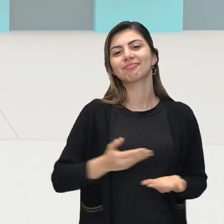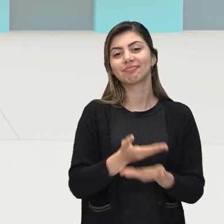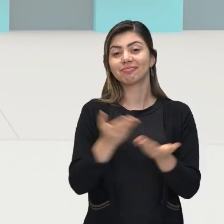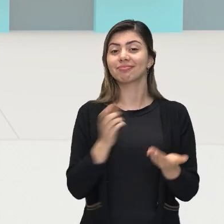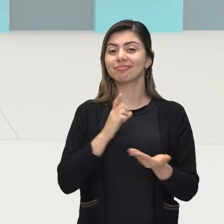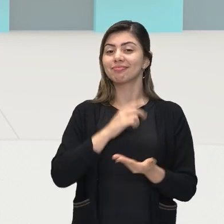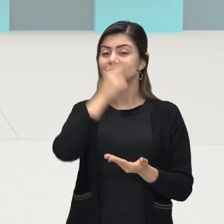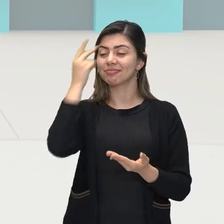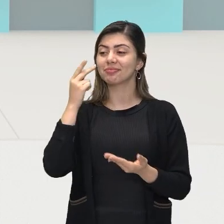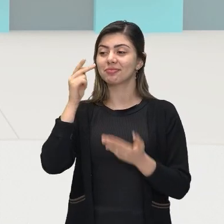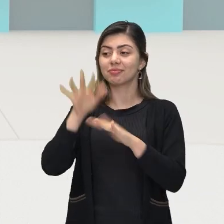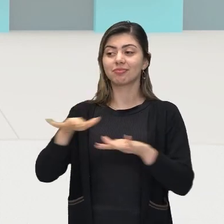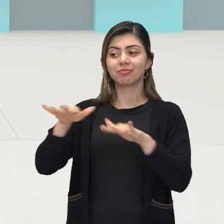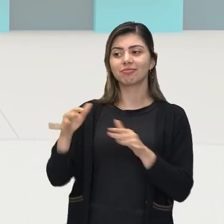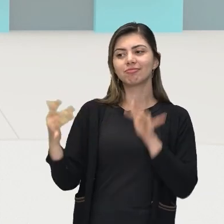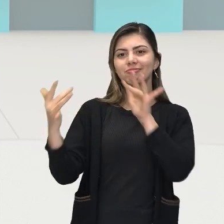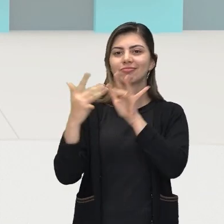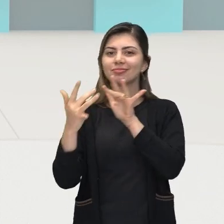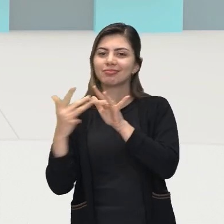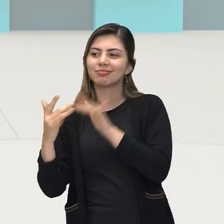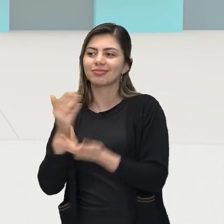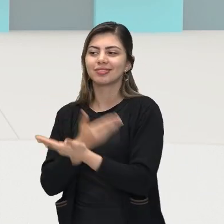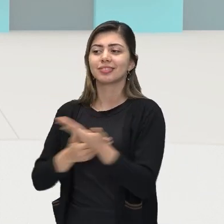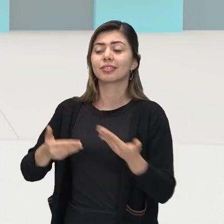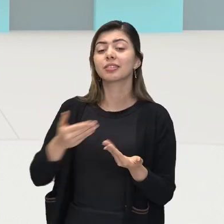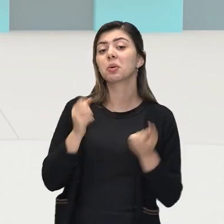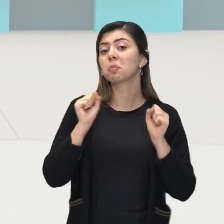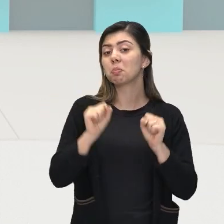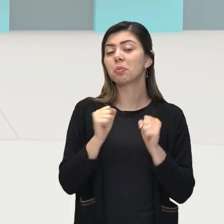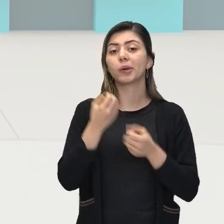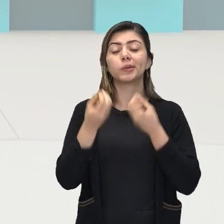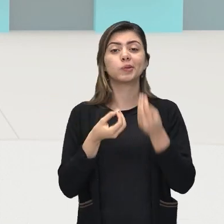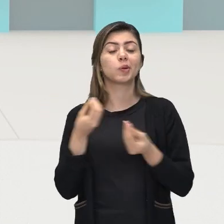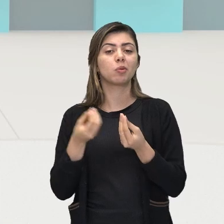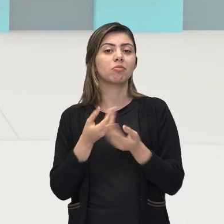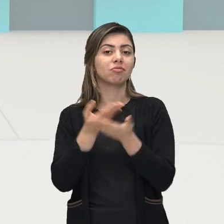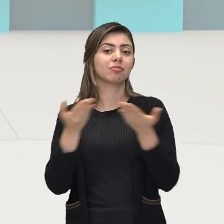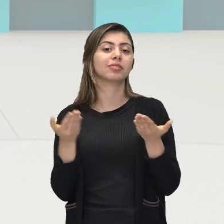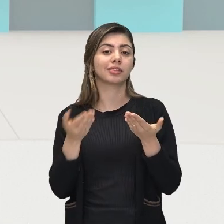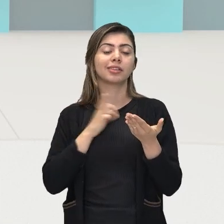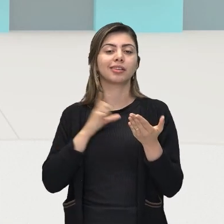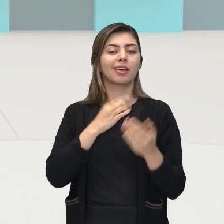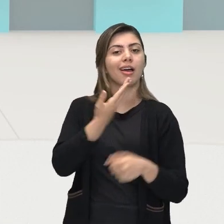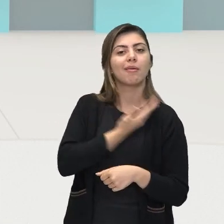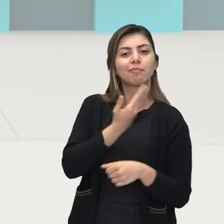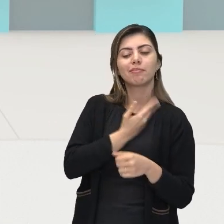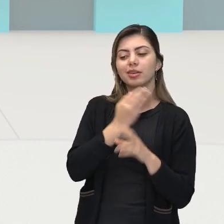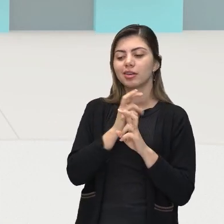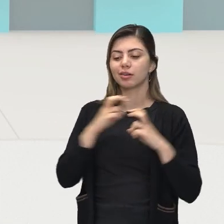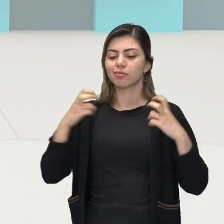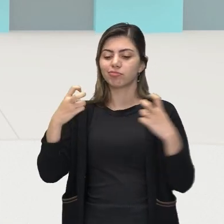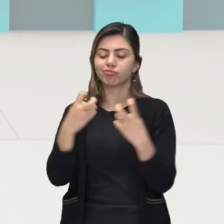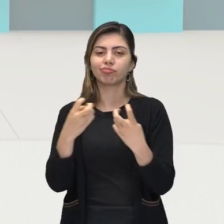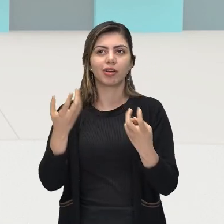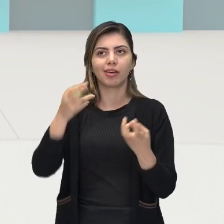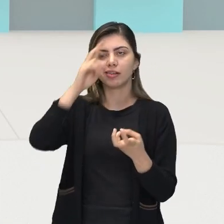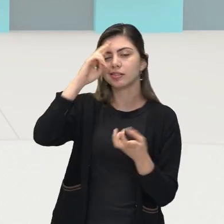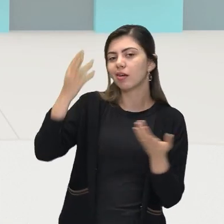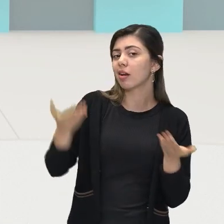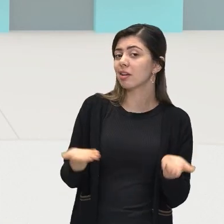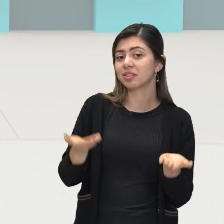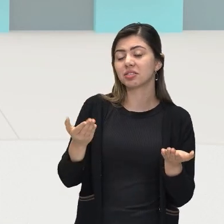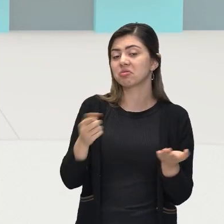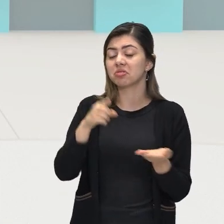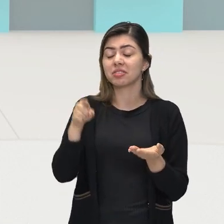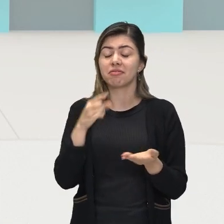contato com outras pessoas. E essas atividades elas podem acontecer quando você se reúne com seus amigos, no restaurante, quando você vai